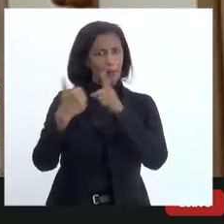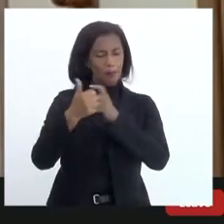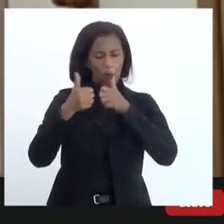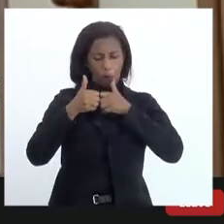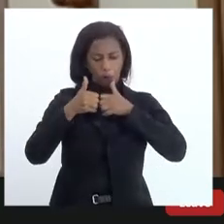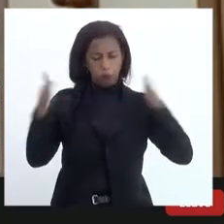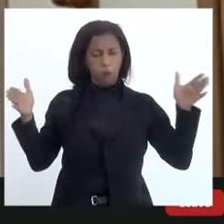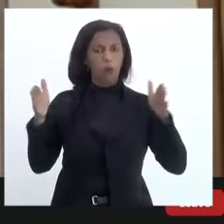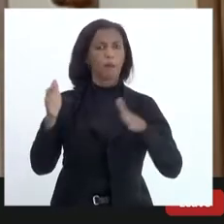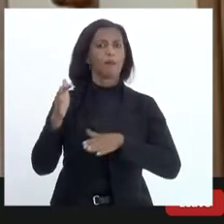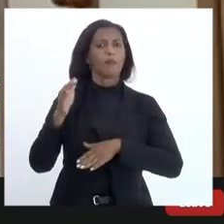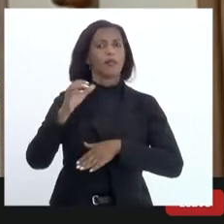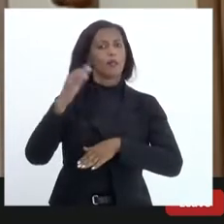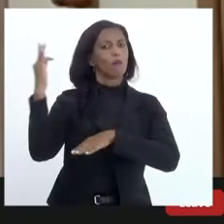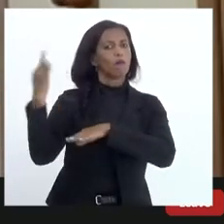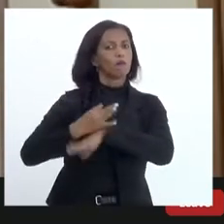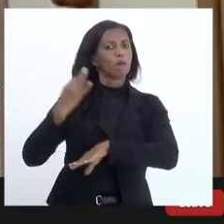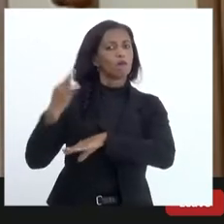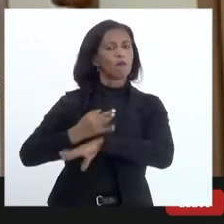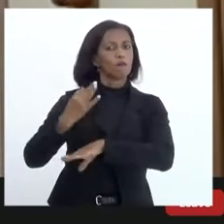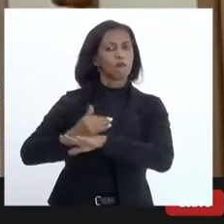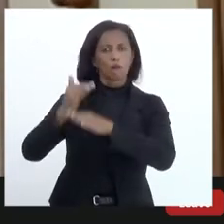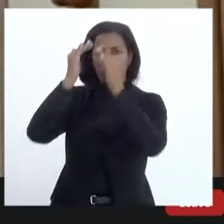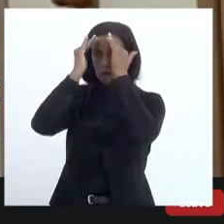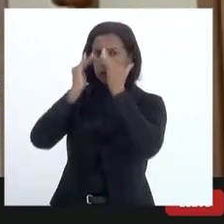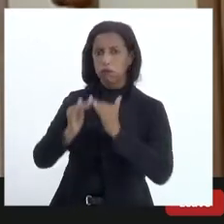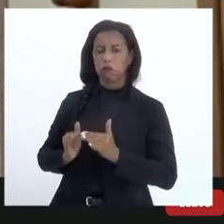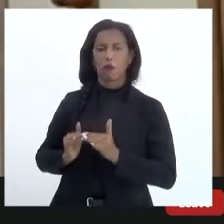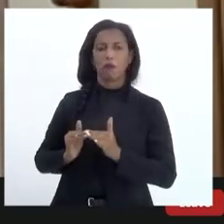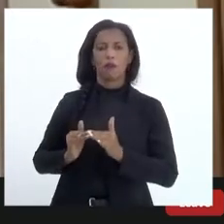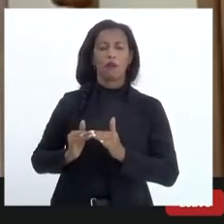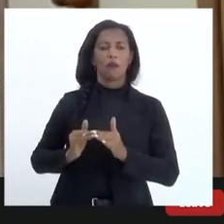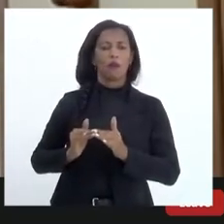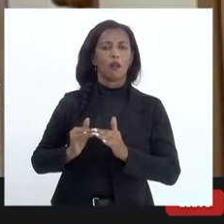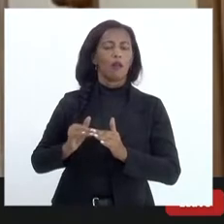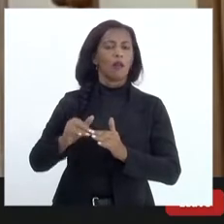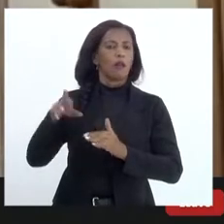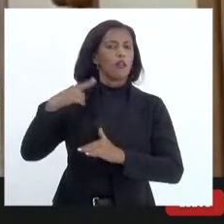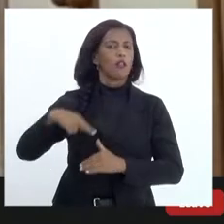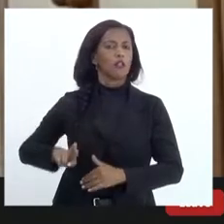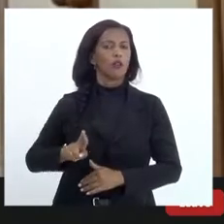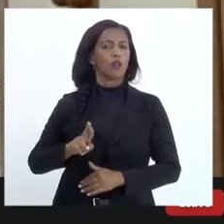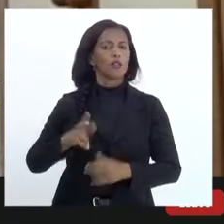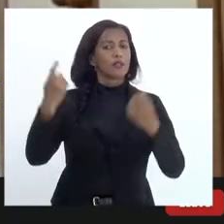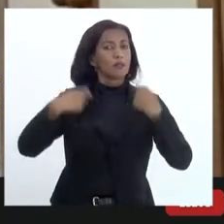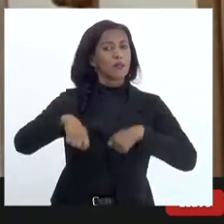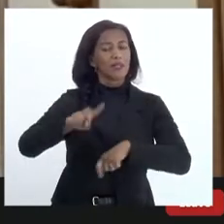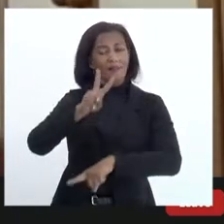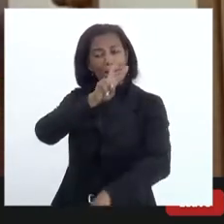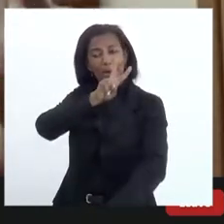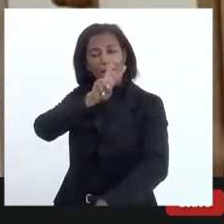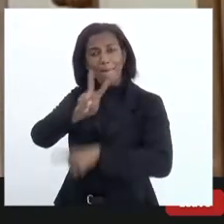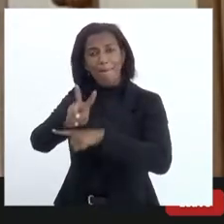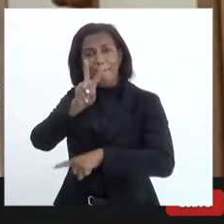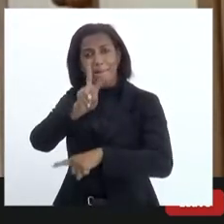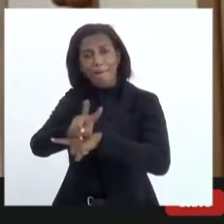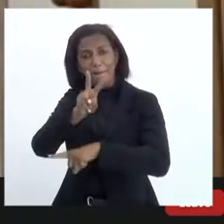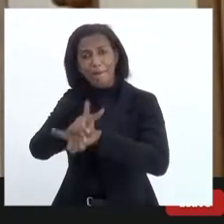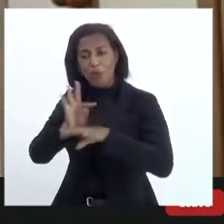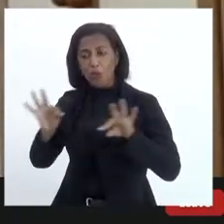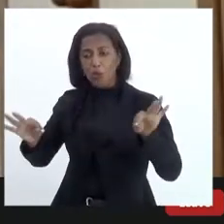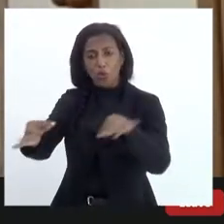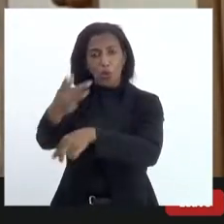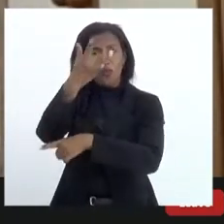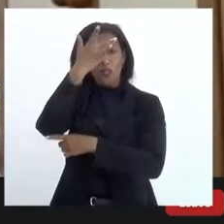essa intolerância religiosa no Estado que deveria ser laico, que deveria proteger que todas as pessoas